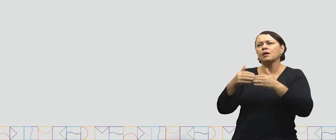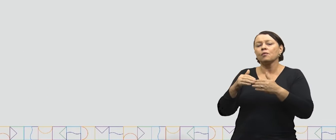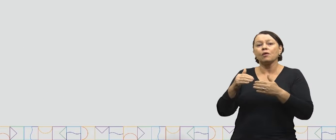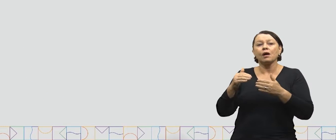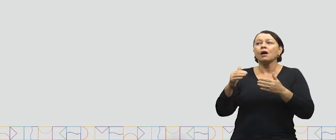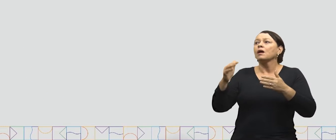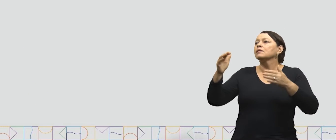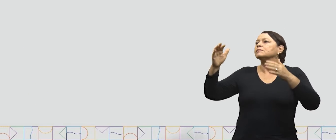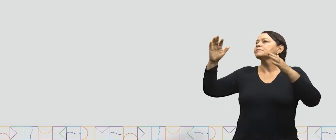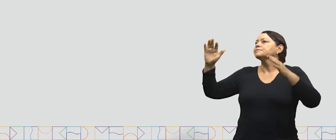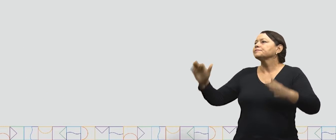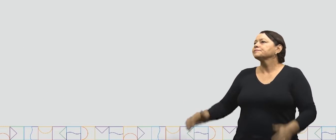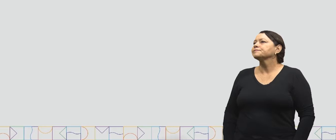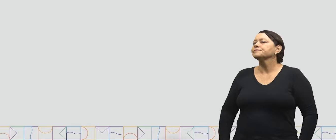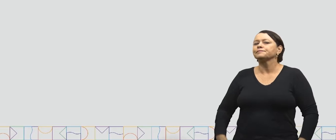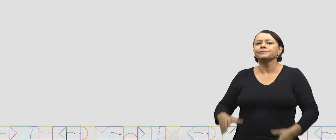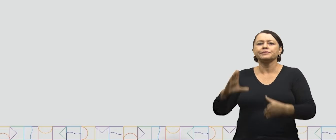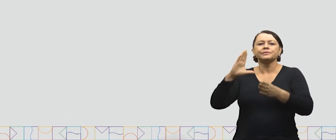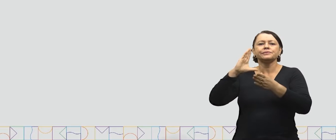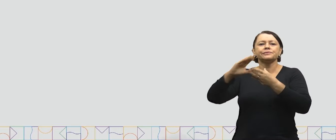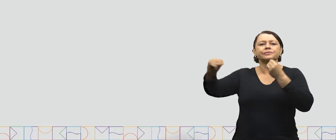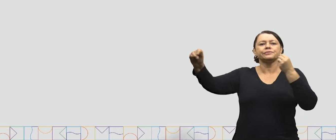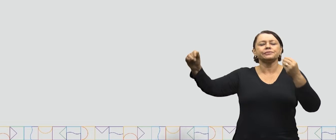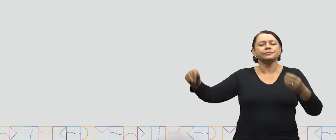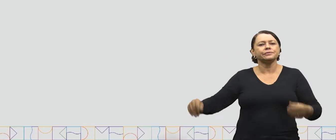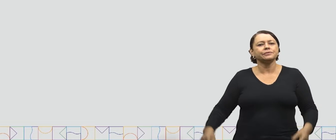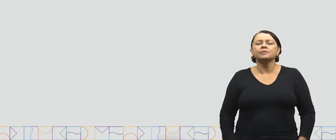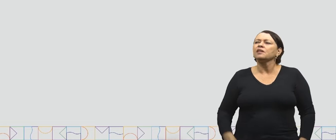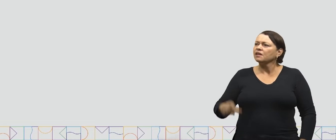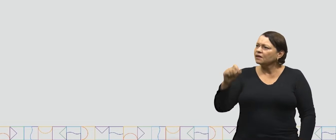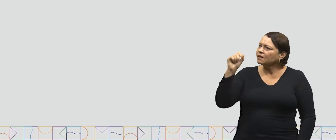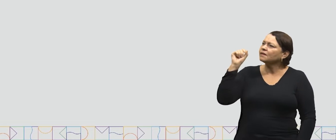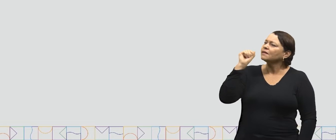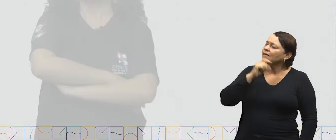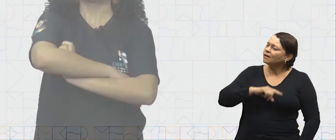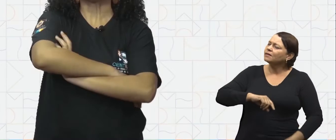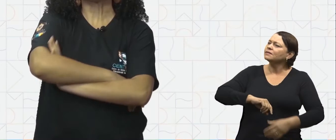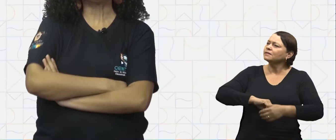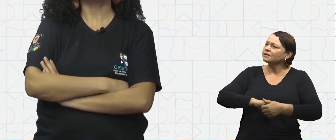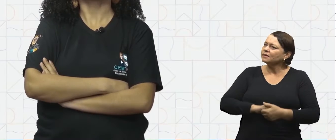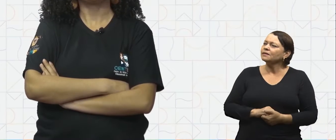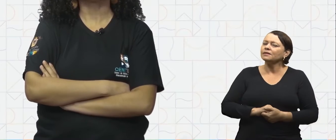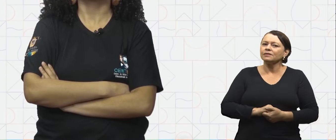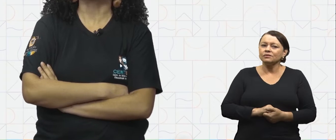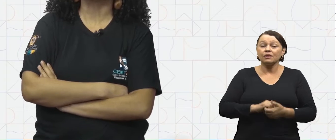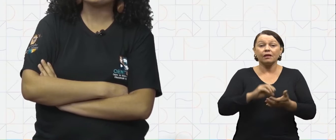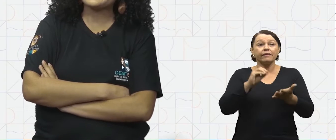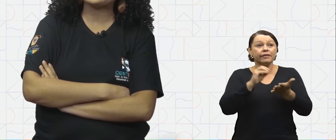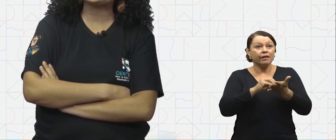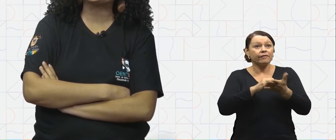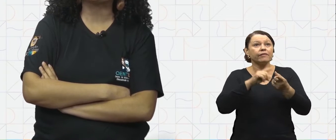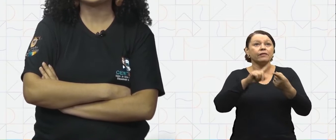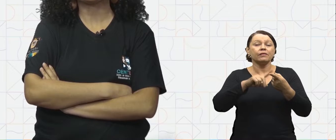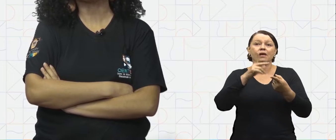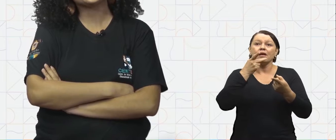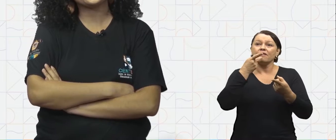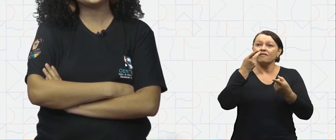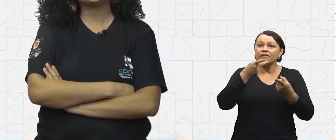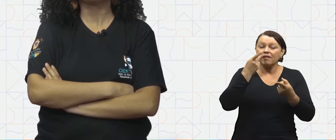e... Ah, não! Ela foi embora! Mas que engraçadinha, viu? Ainda faltam as